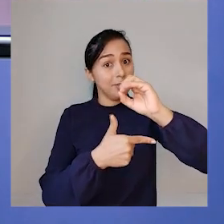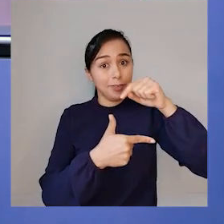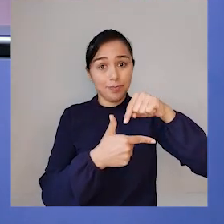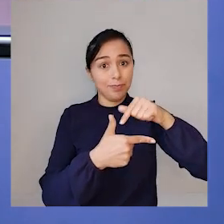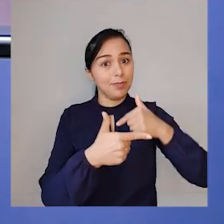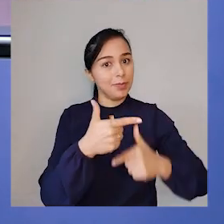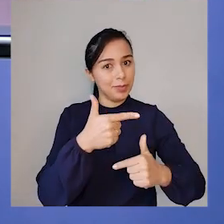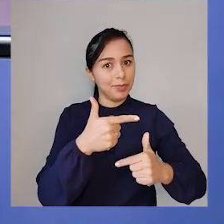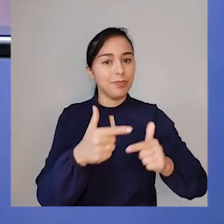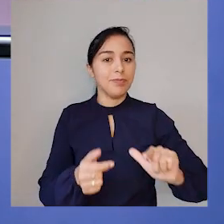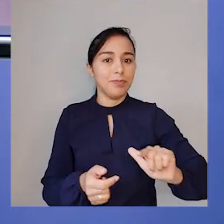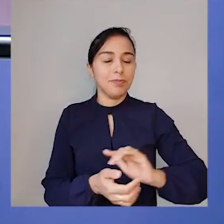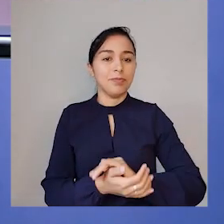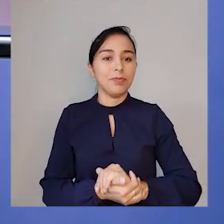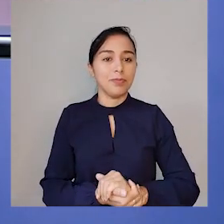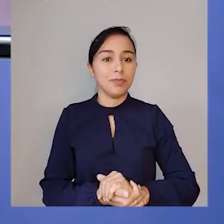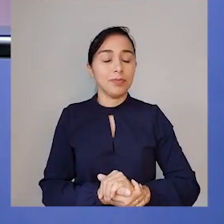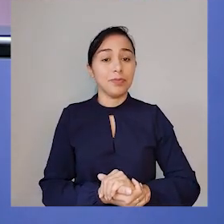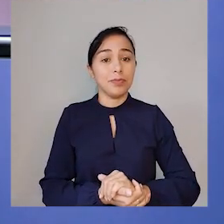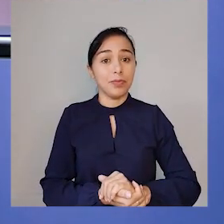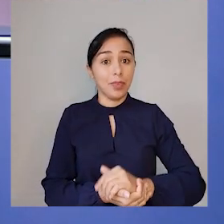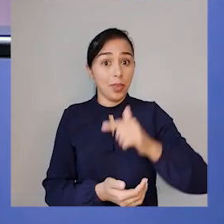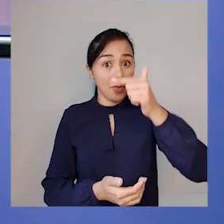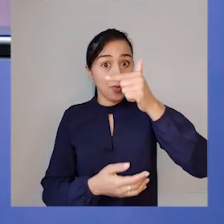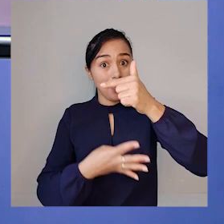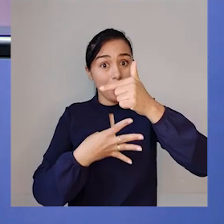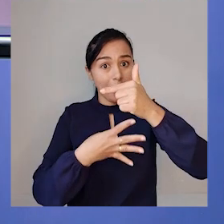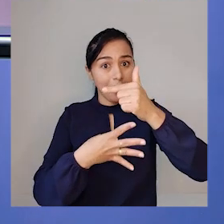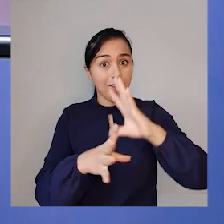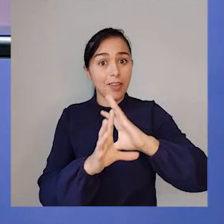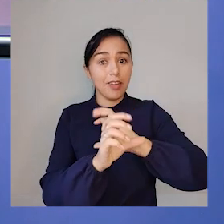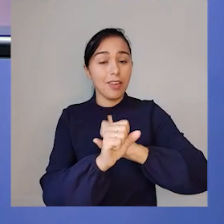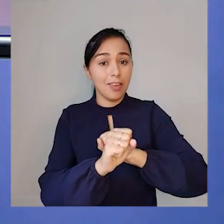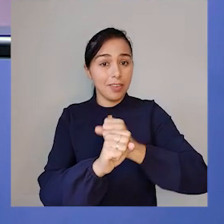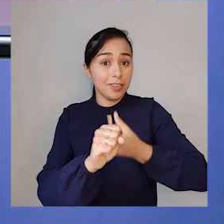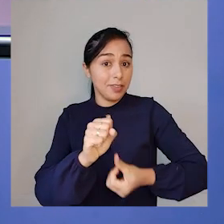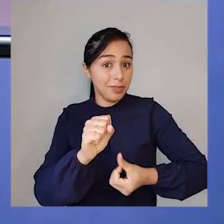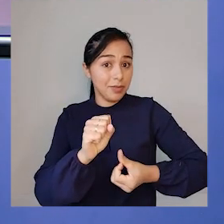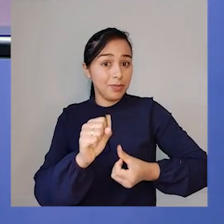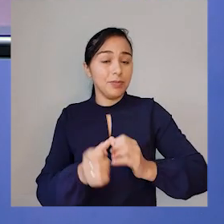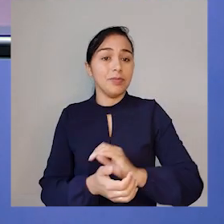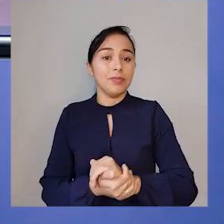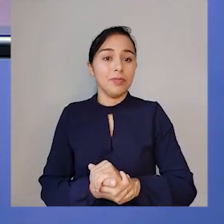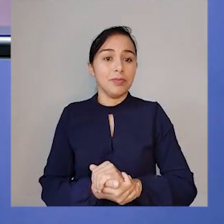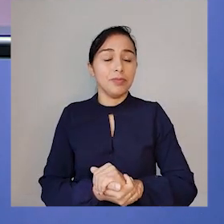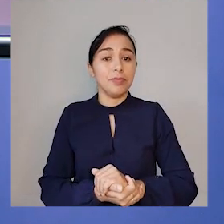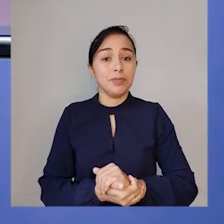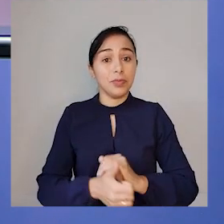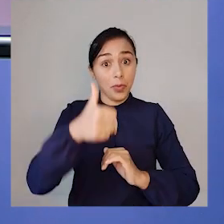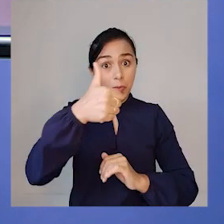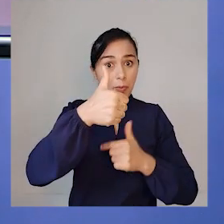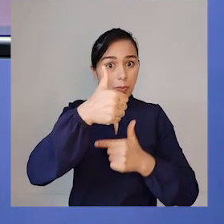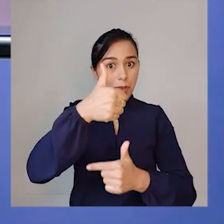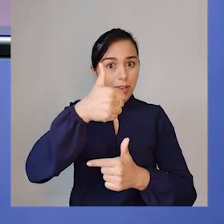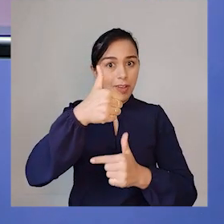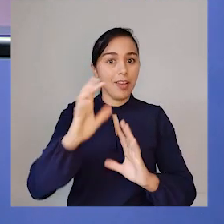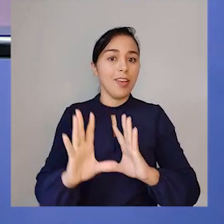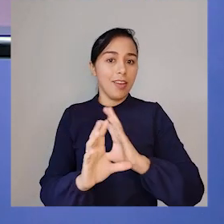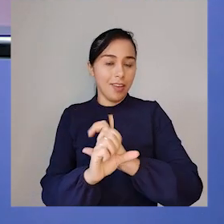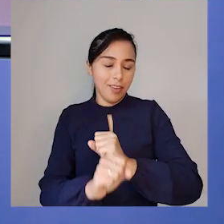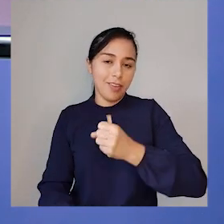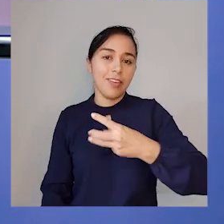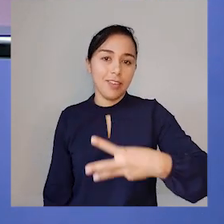vai ser 2. 4 mais 2, eu vou encontrar o resultado 6. E 2 mais 1, o